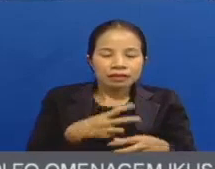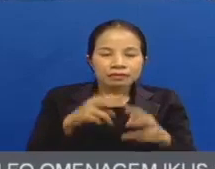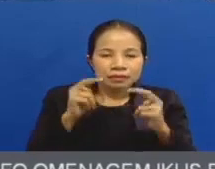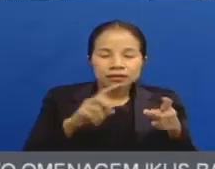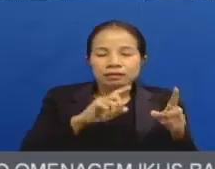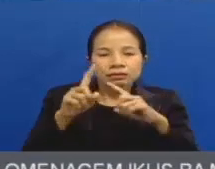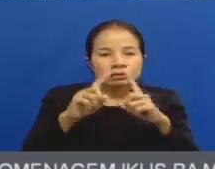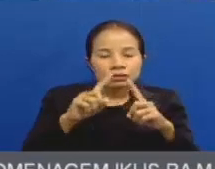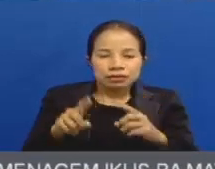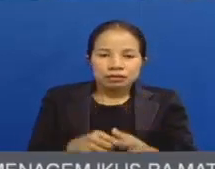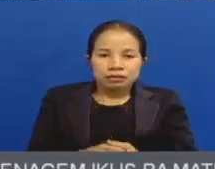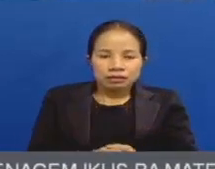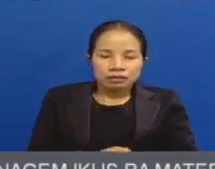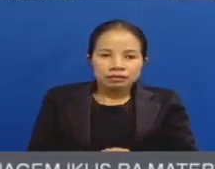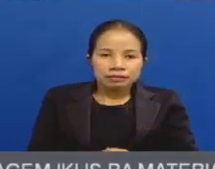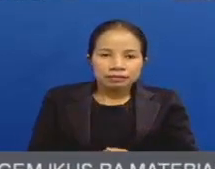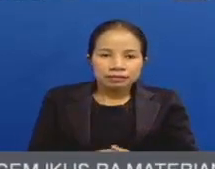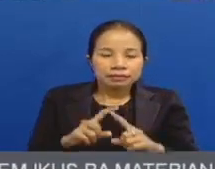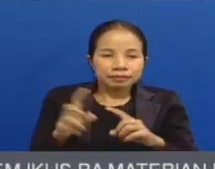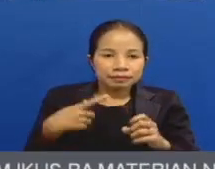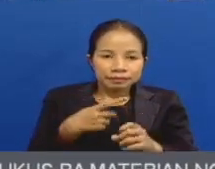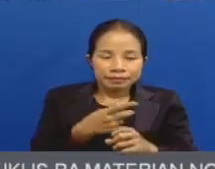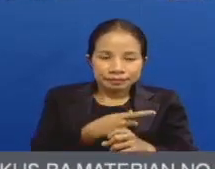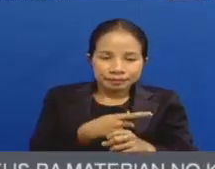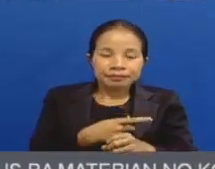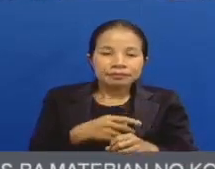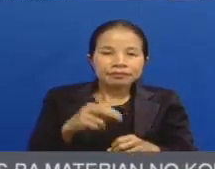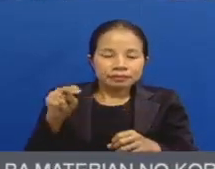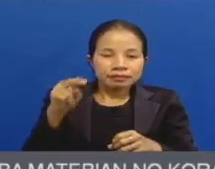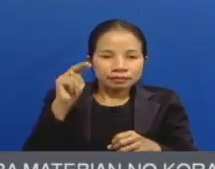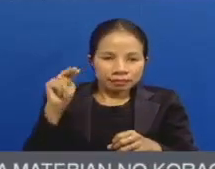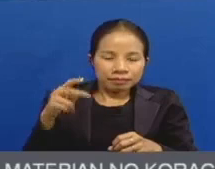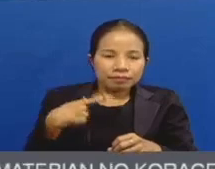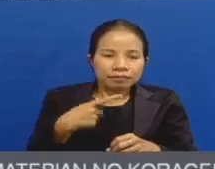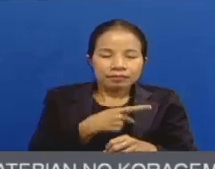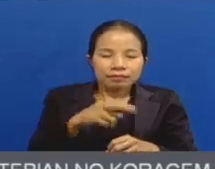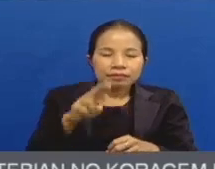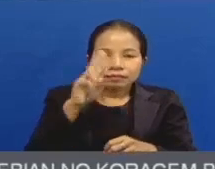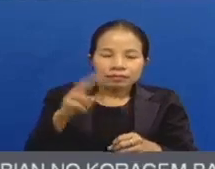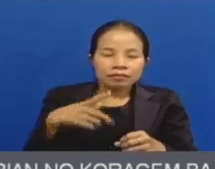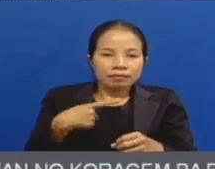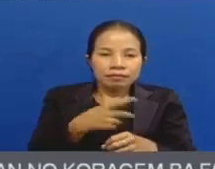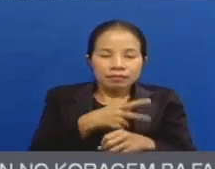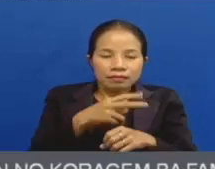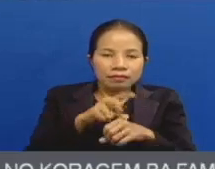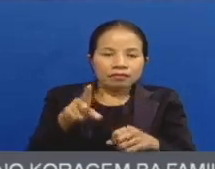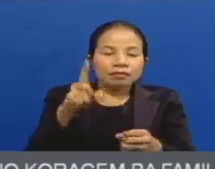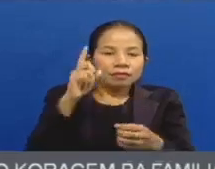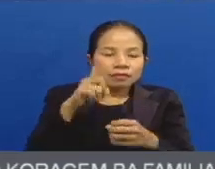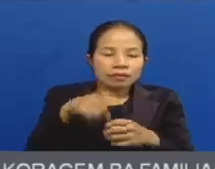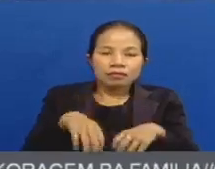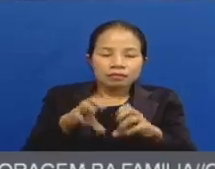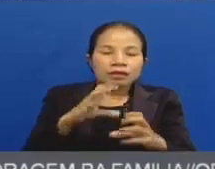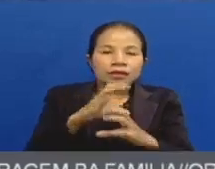colher. Mas quando é... Parlamento União, e Parlamento não se usa. Entretanto, o Parlamento Nacional cancela uma leilão para